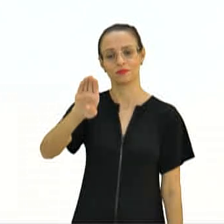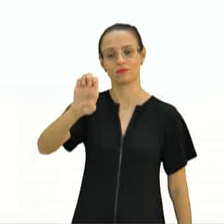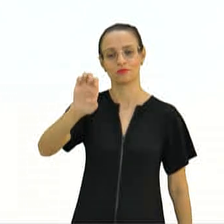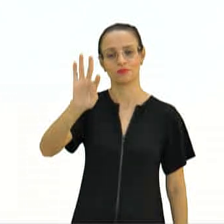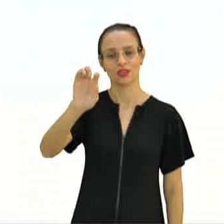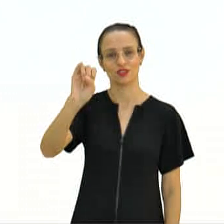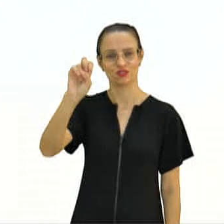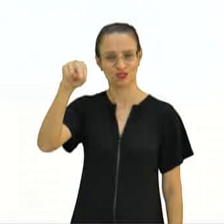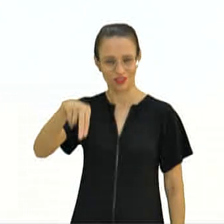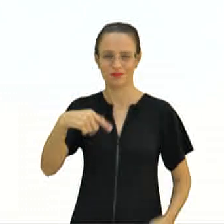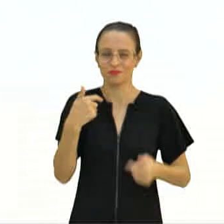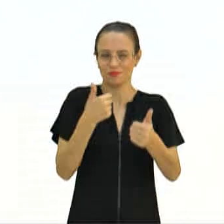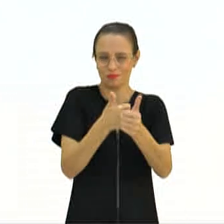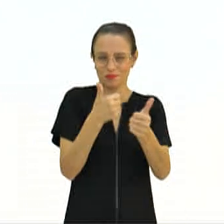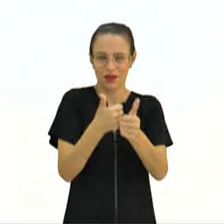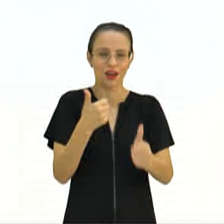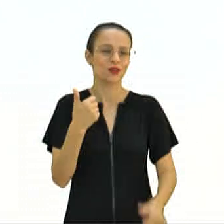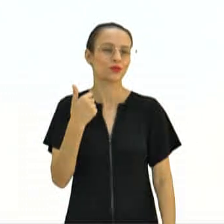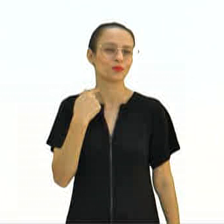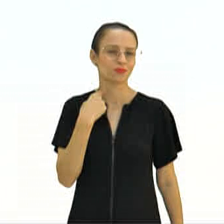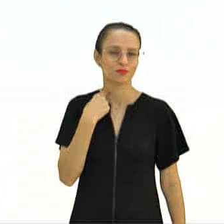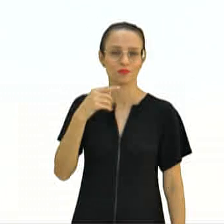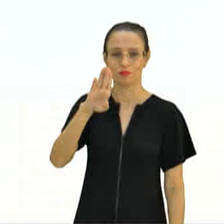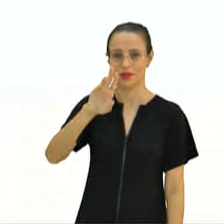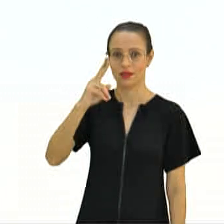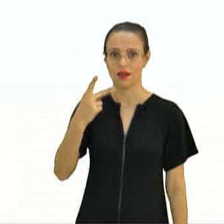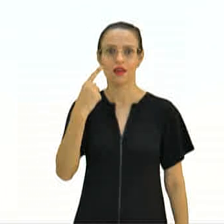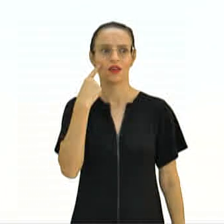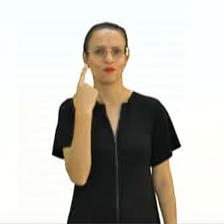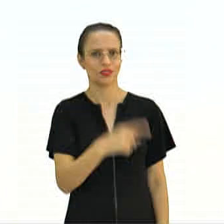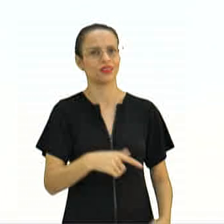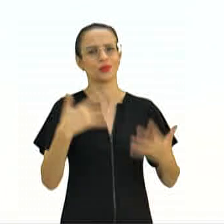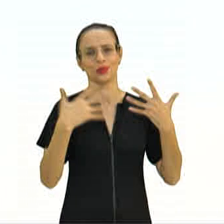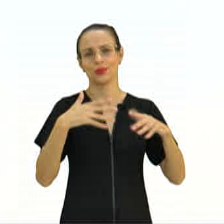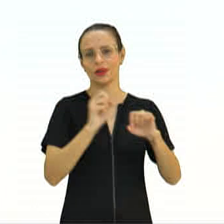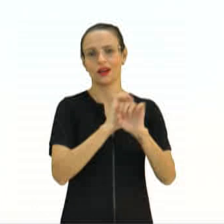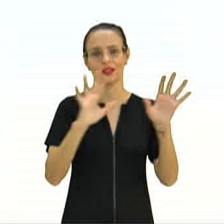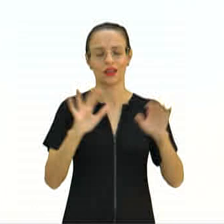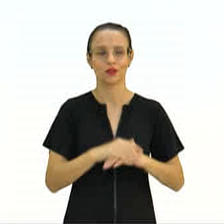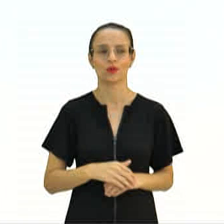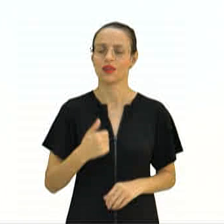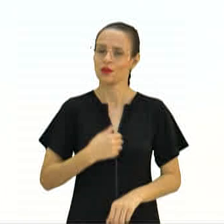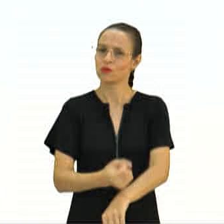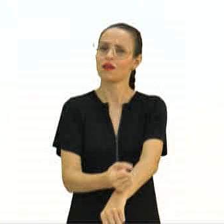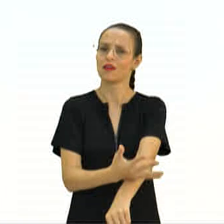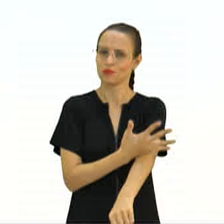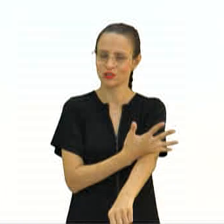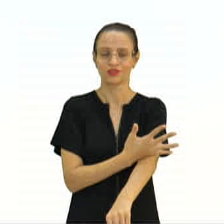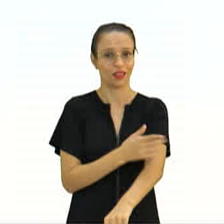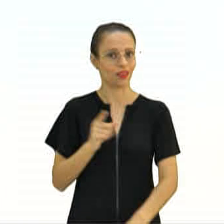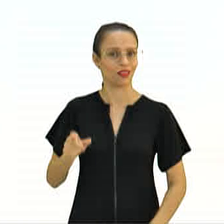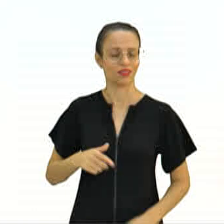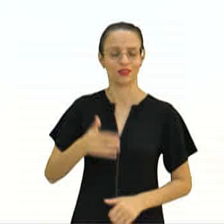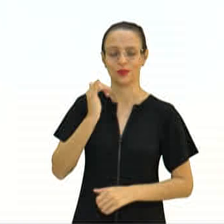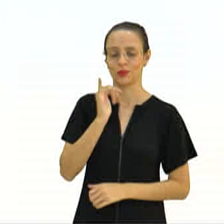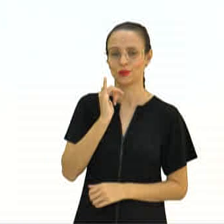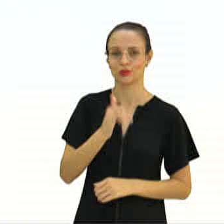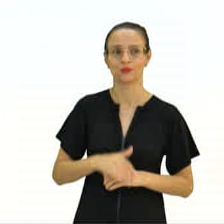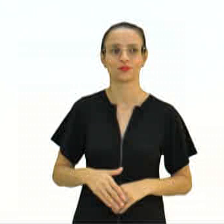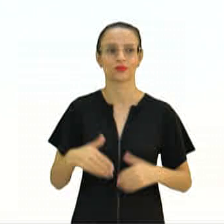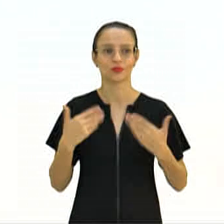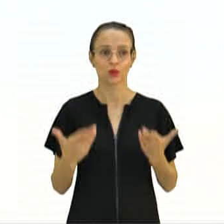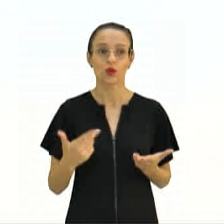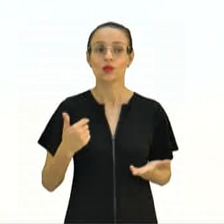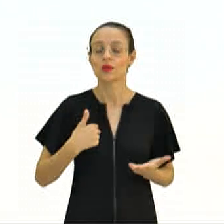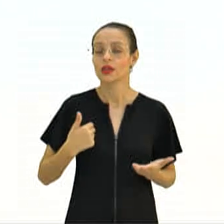perto de Belo Horizonte, tive esse cenário bem ilustrado. Emocionado, relatou: quando eu